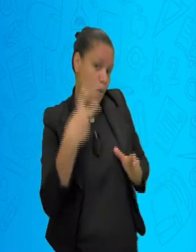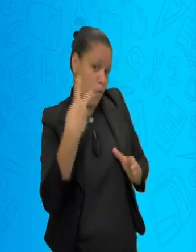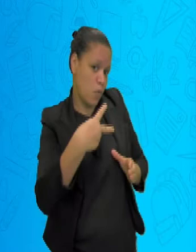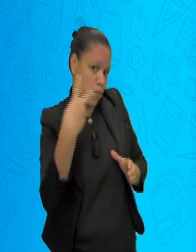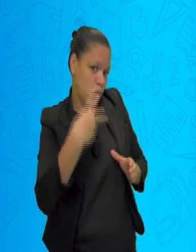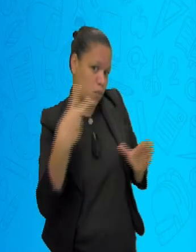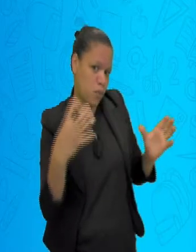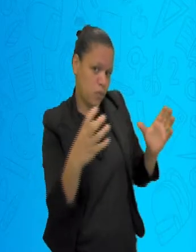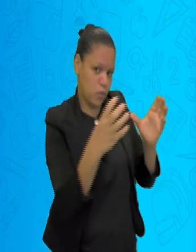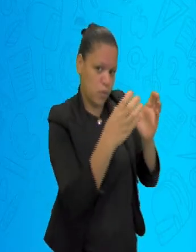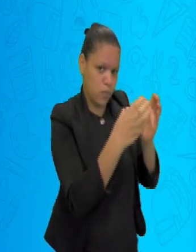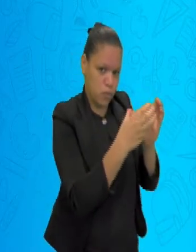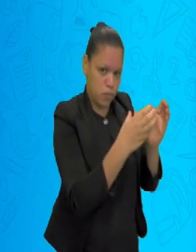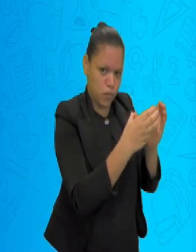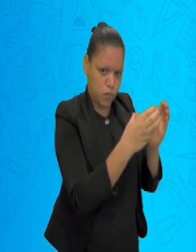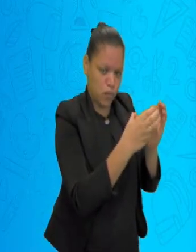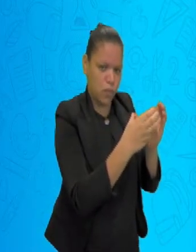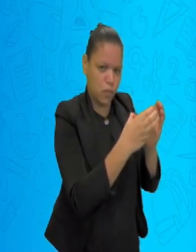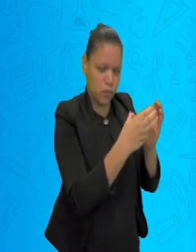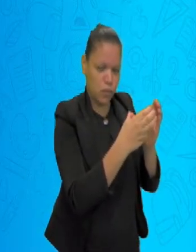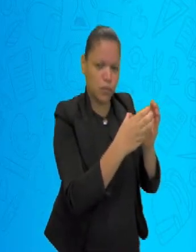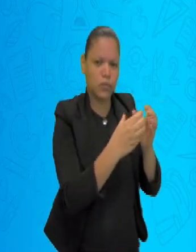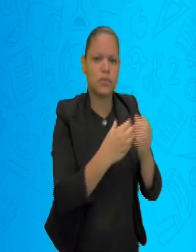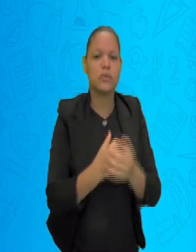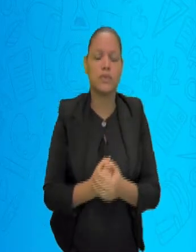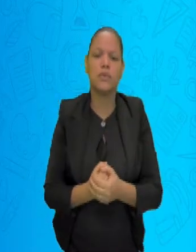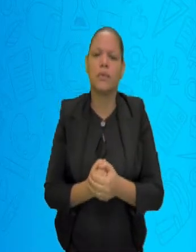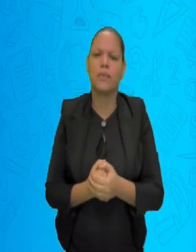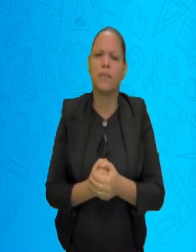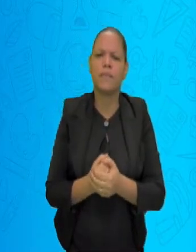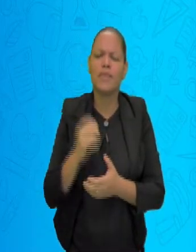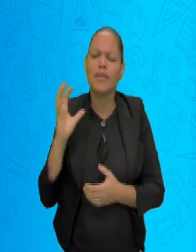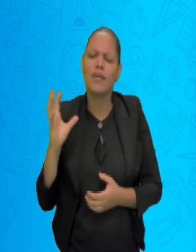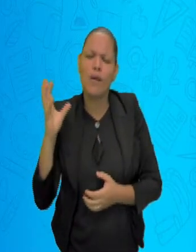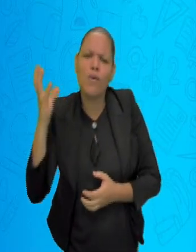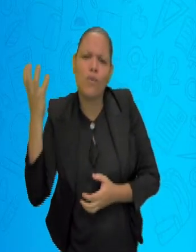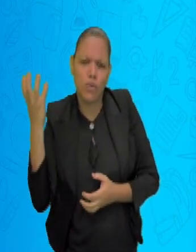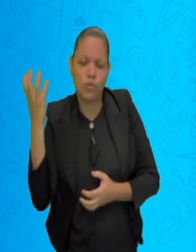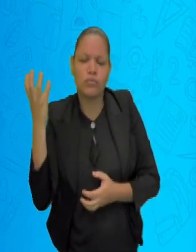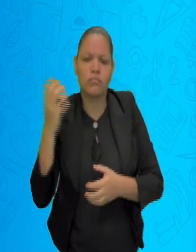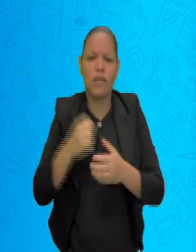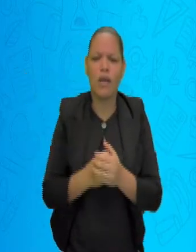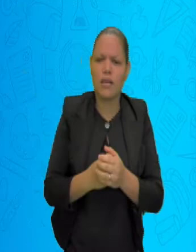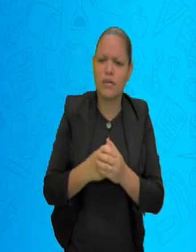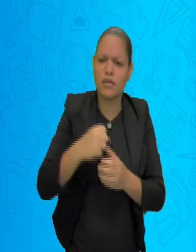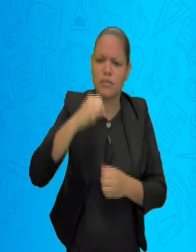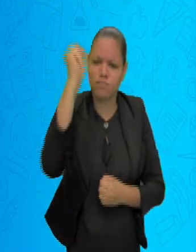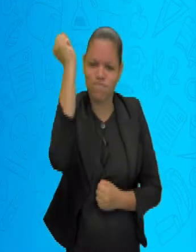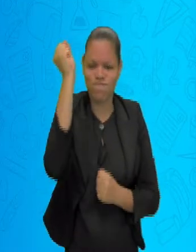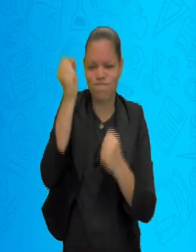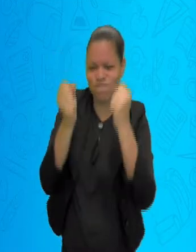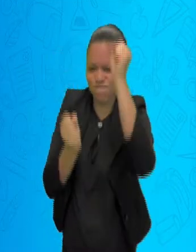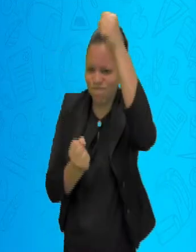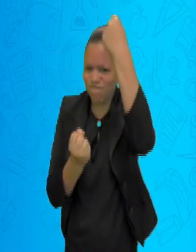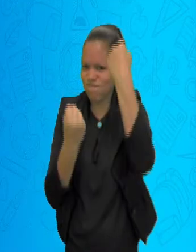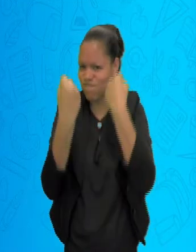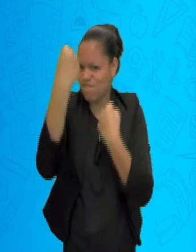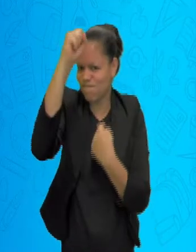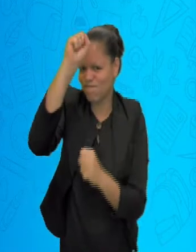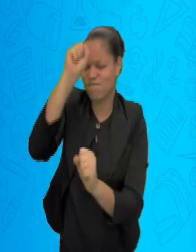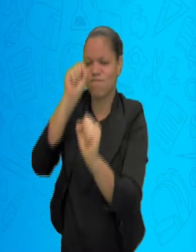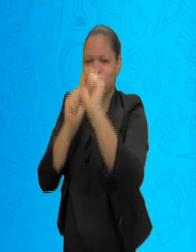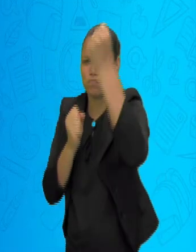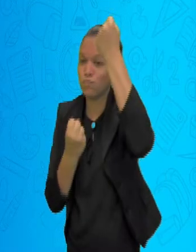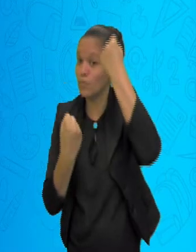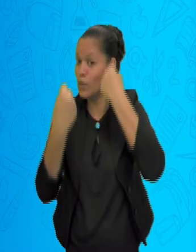setor secundário, ele vem oriundo das indústrias, como nós vamos ver aqui no slide. O setor secundário